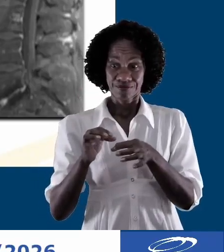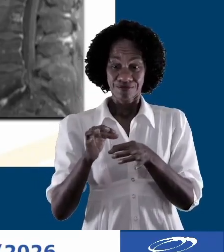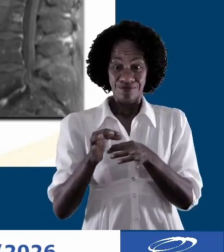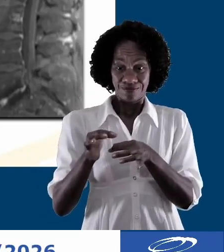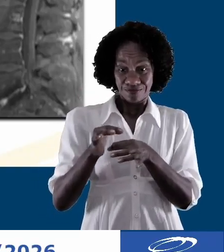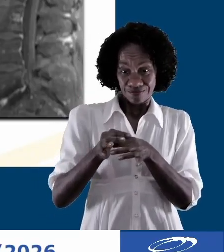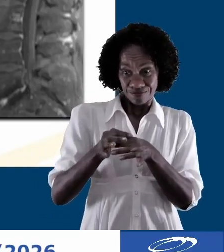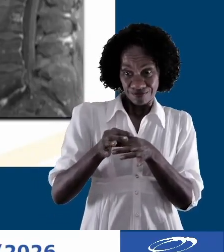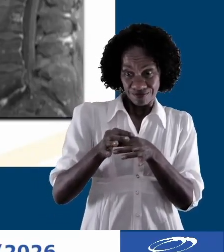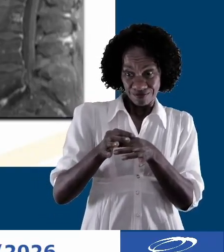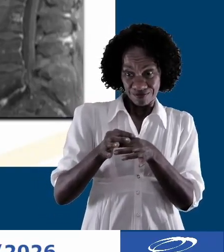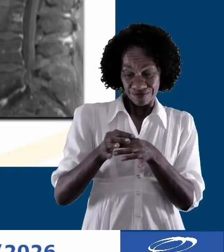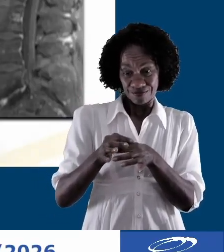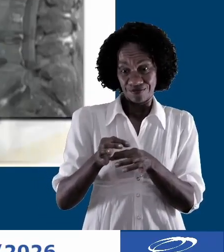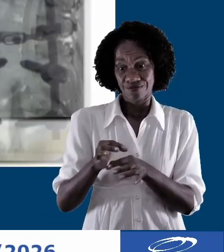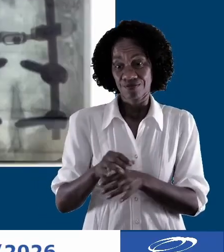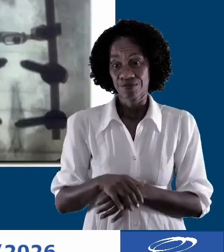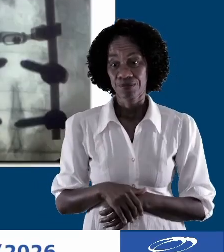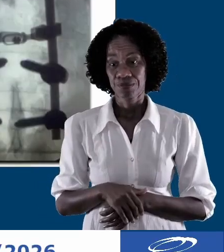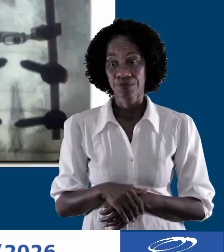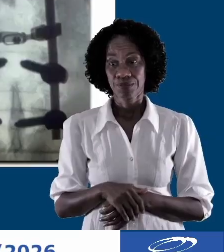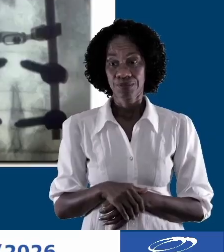abscesso na ressonância.